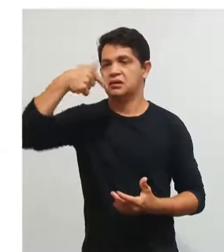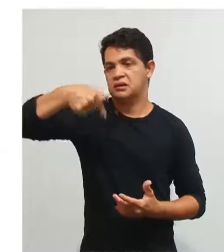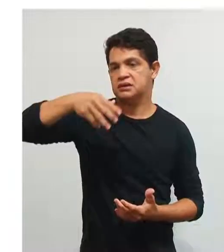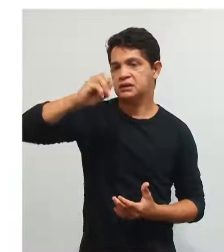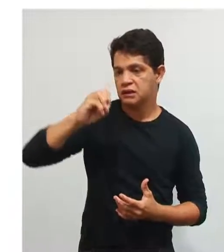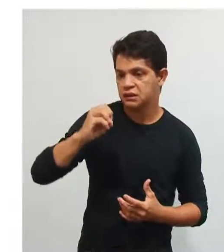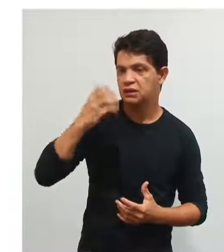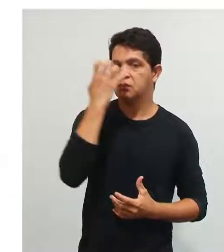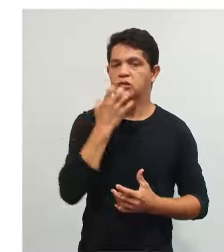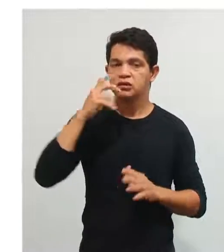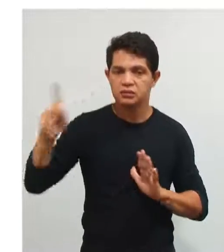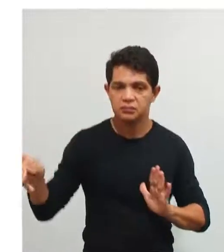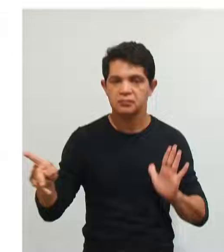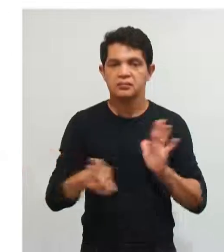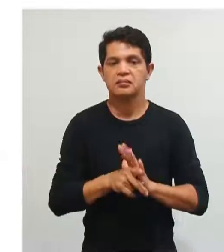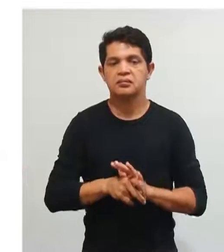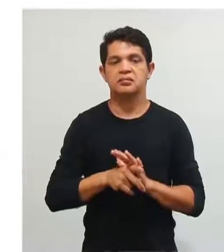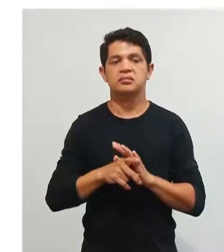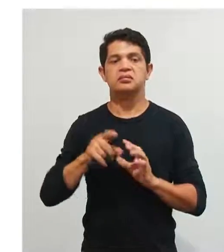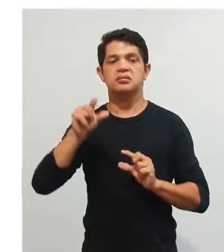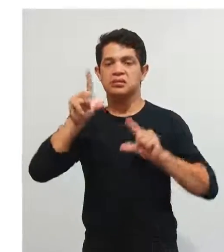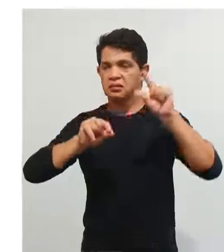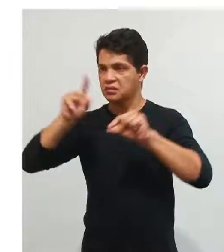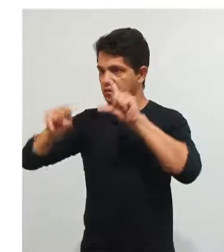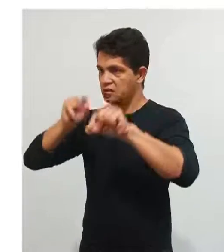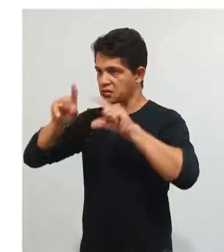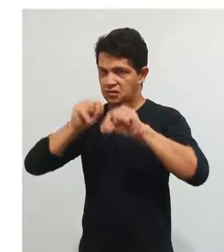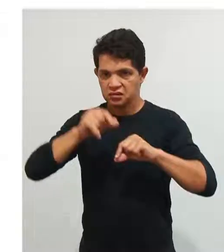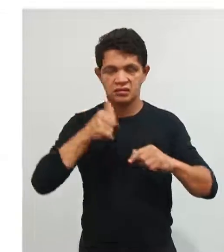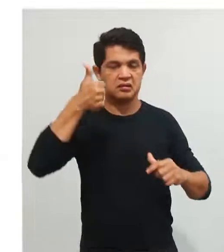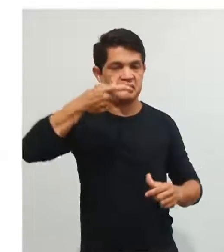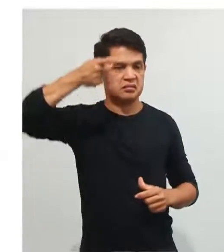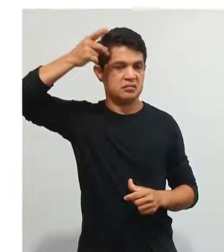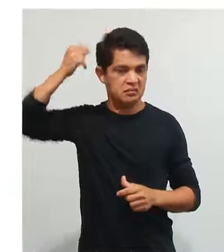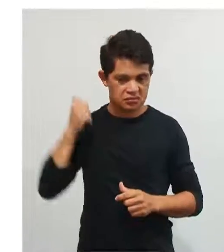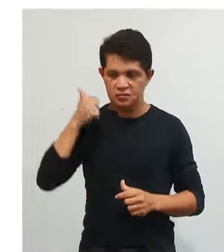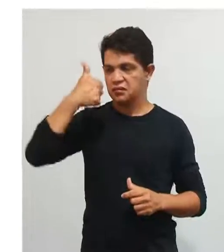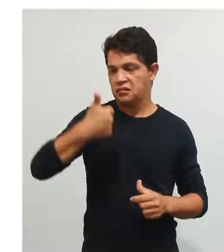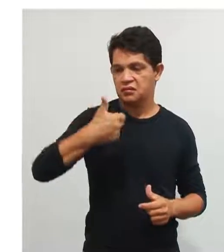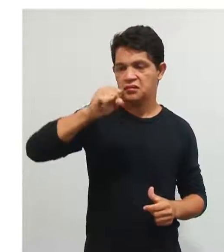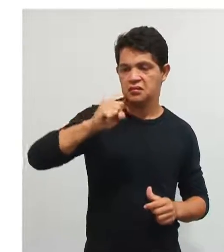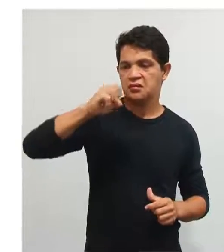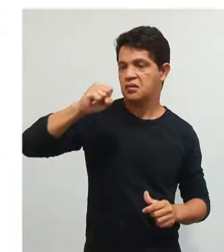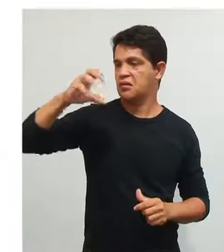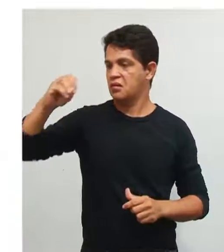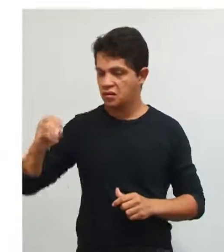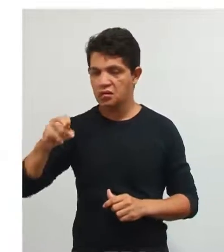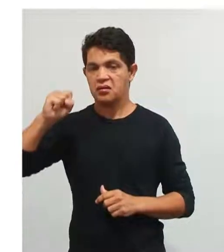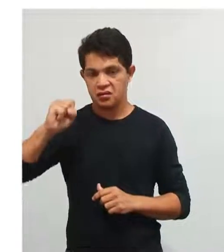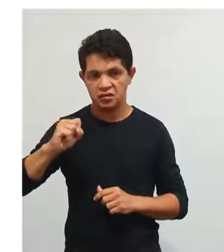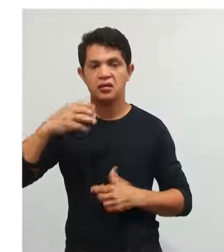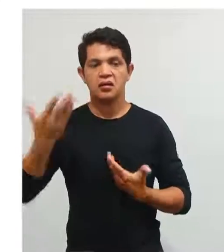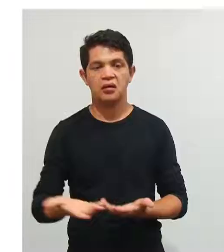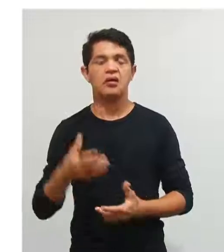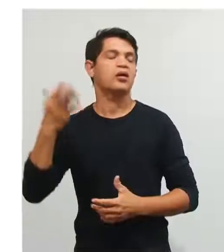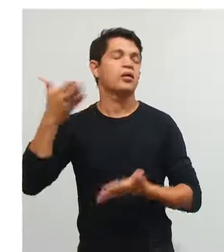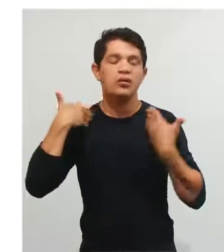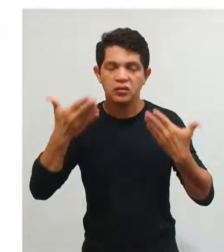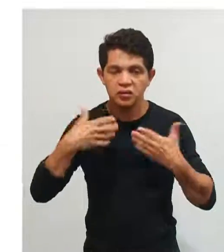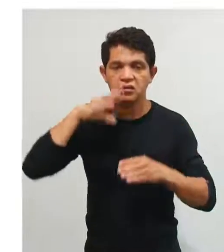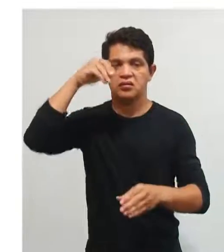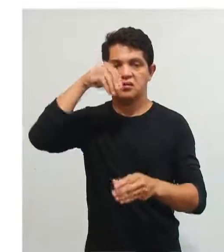mais conhecida, é Flor Amorosa, de 1880. O calor das rodas de choro,